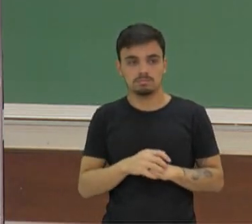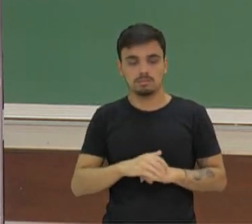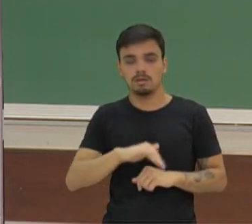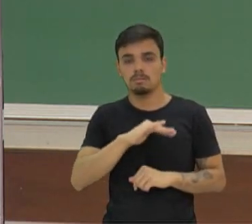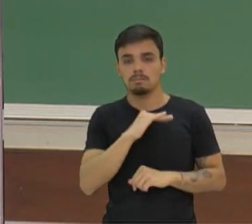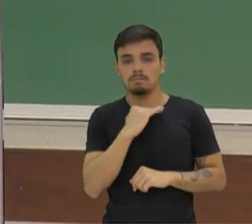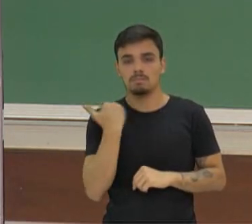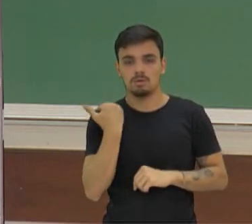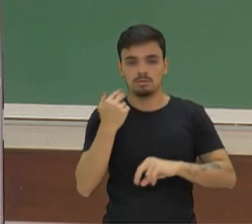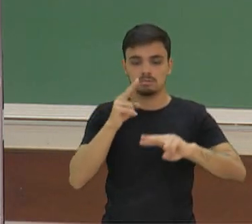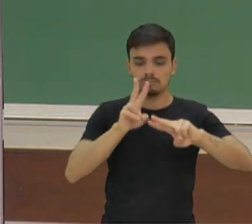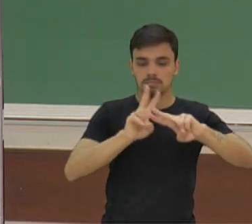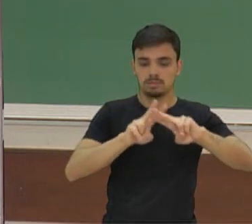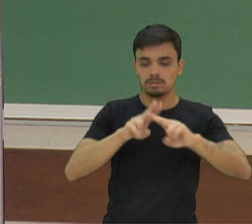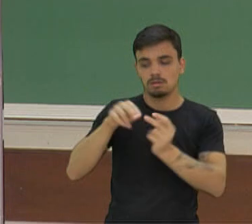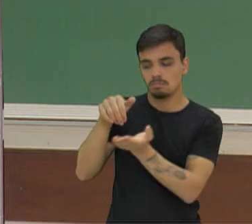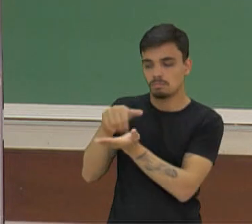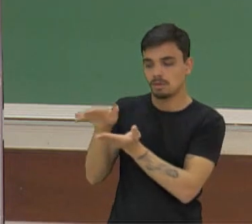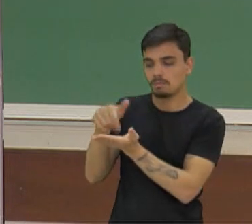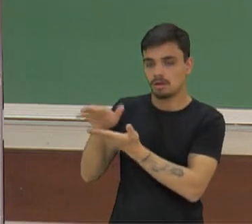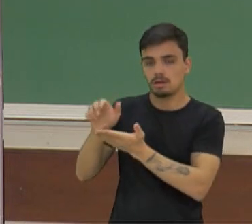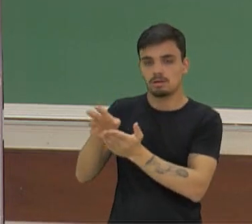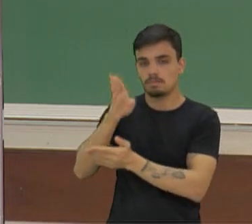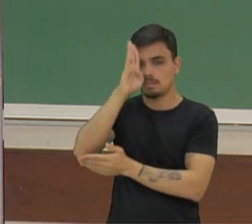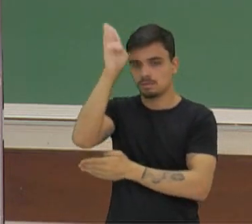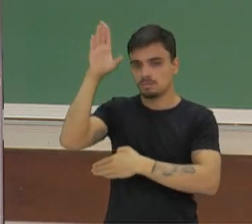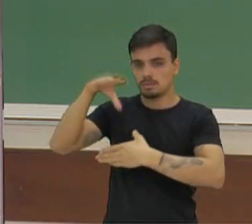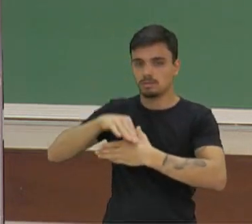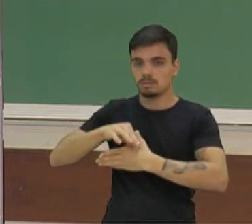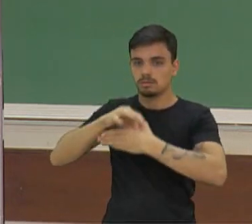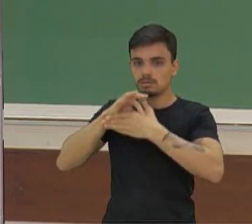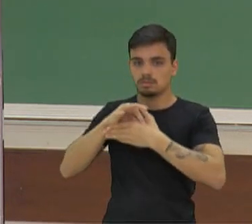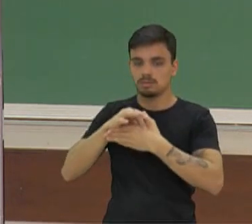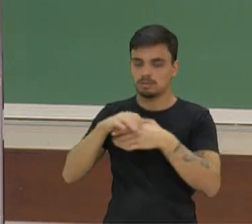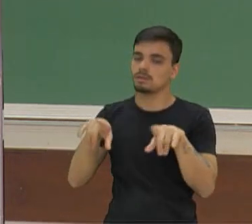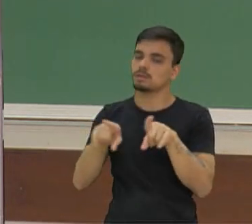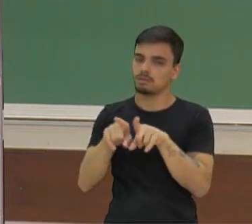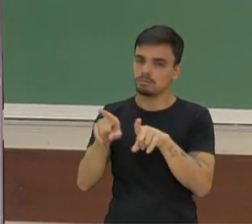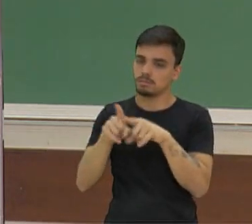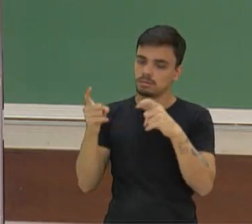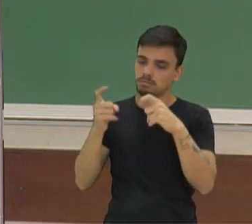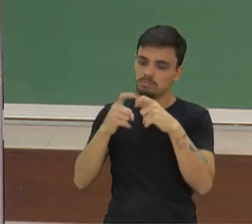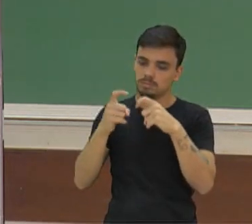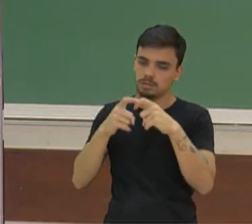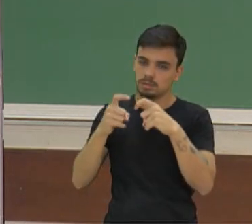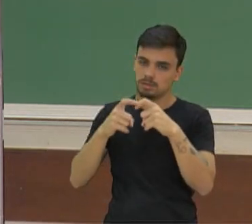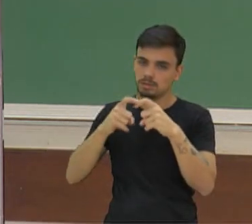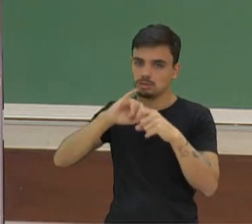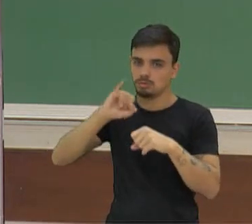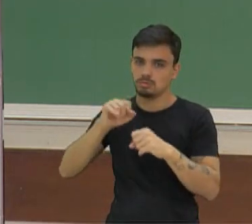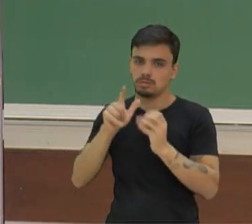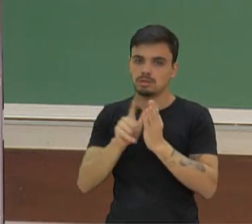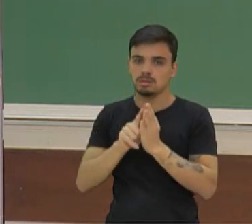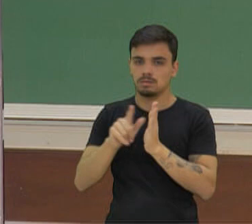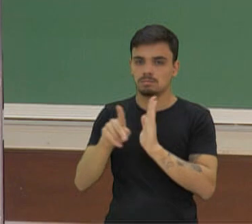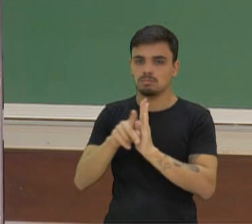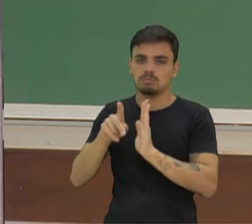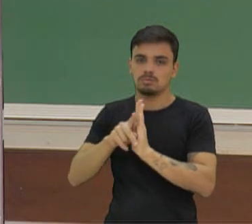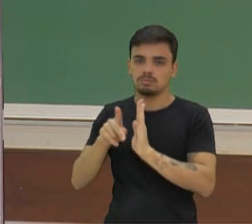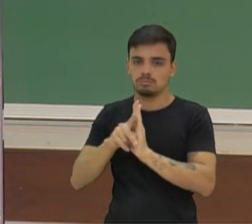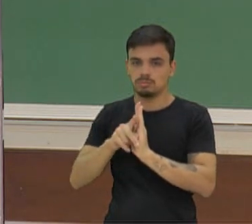Mortes, prisões e expulsão dos principais líderes, inclusive do médico e jornalista Francisco